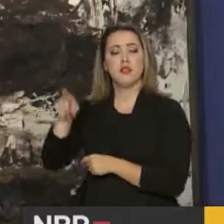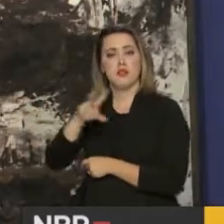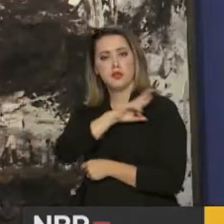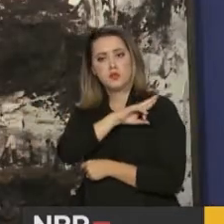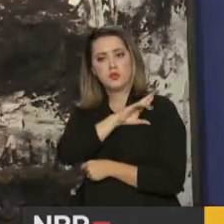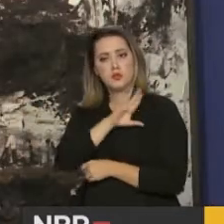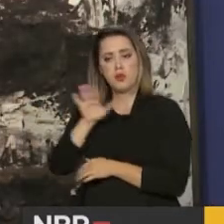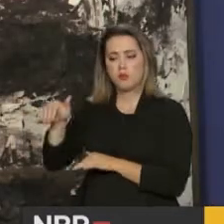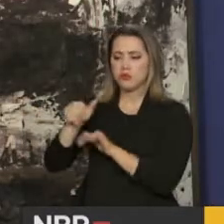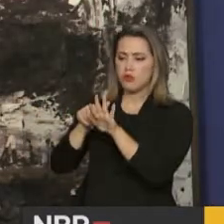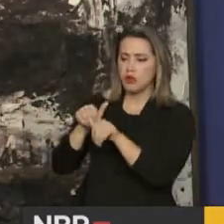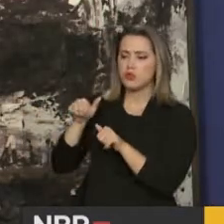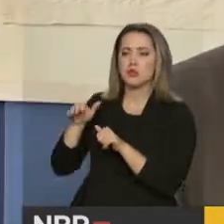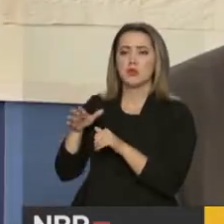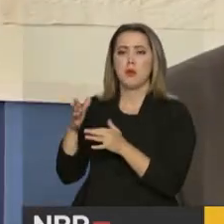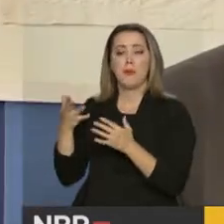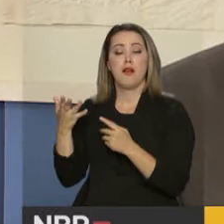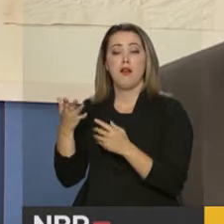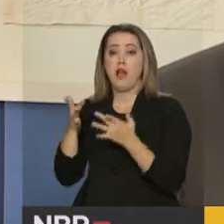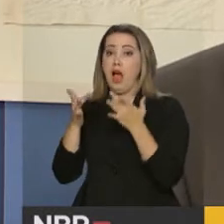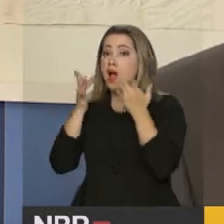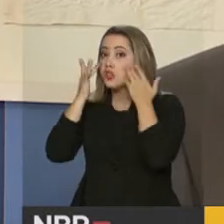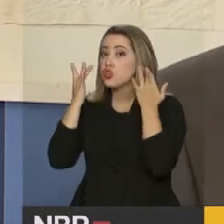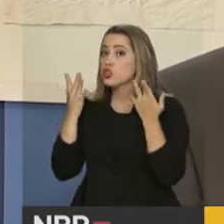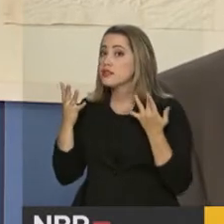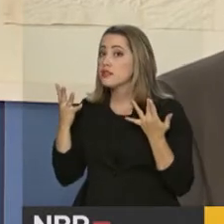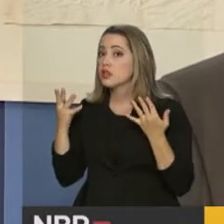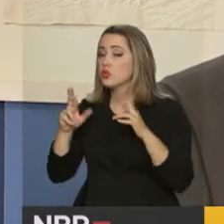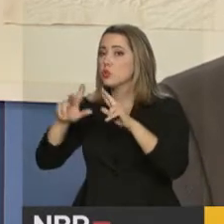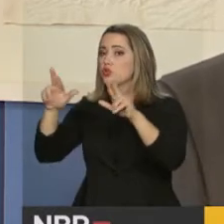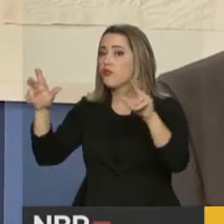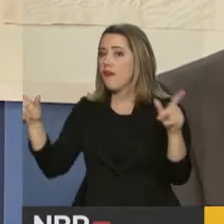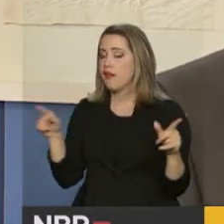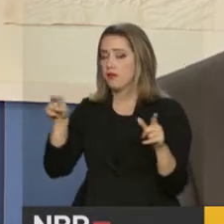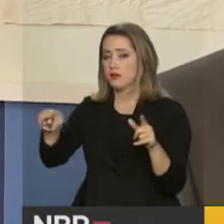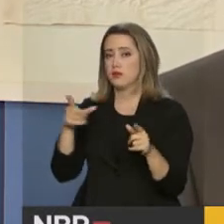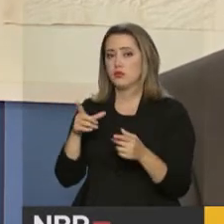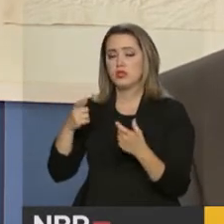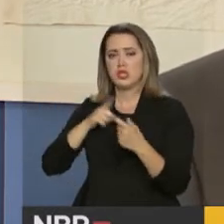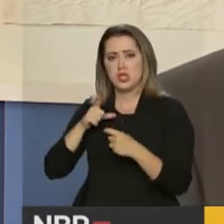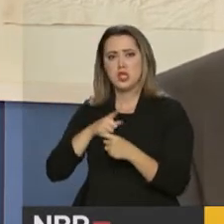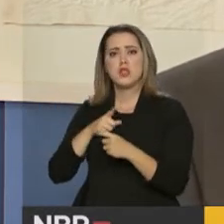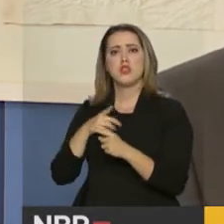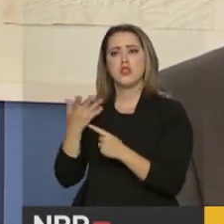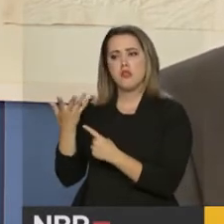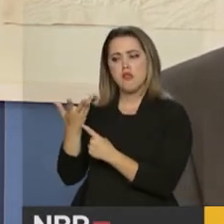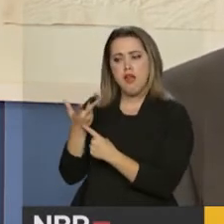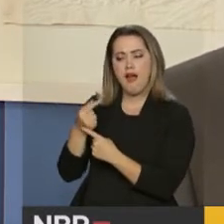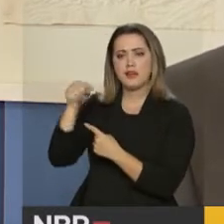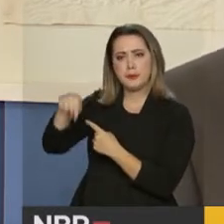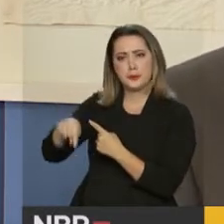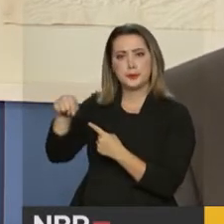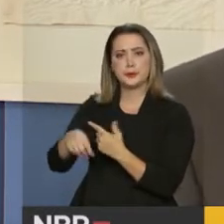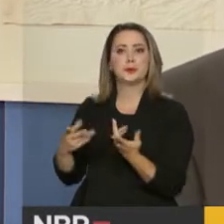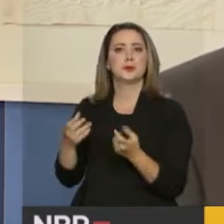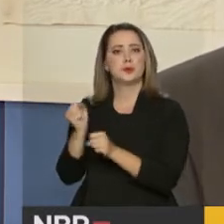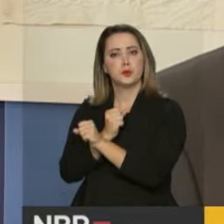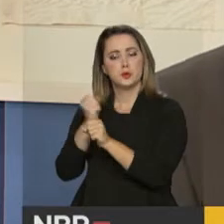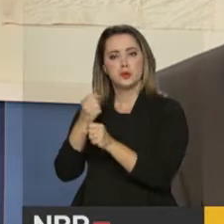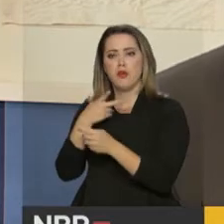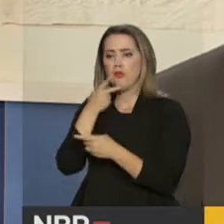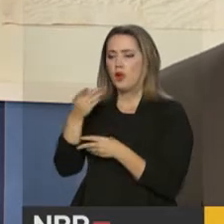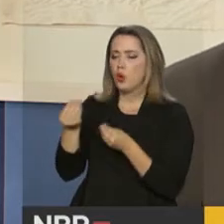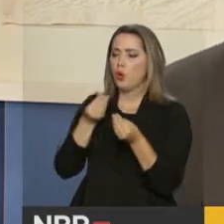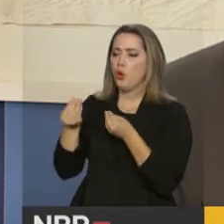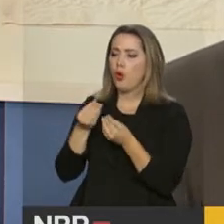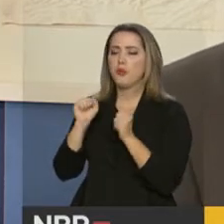que convocou artistas brasileiros dos mais diversos estilos para ter obras dentro do Palácio, discutiu com eles que obras